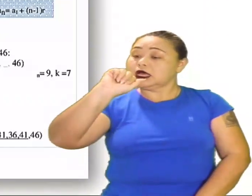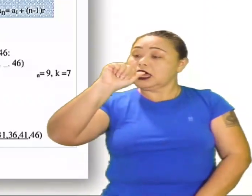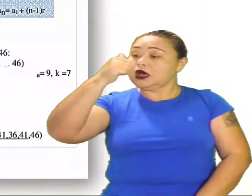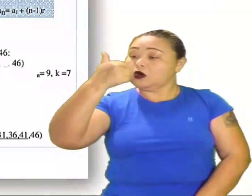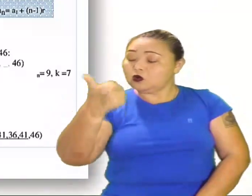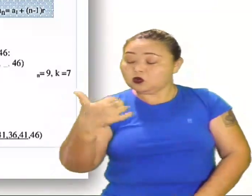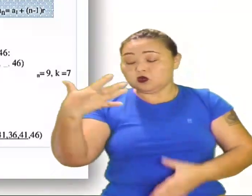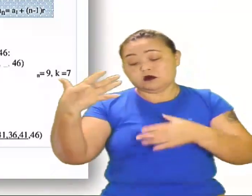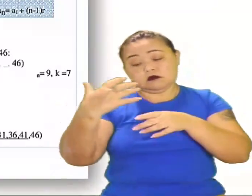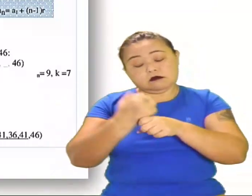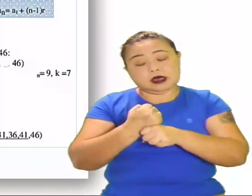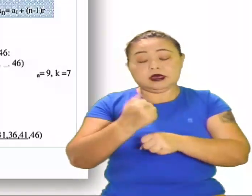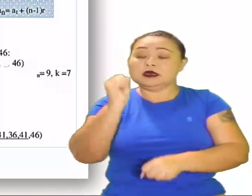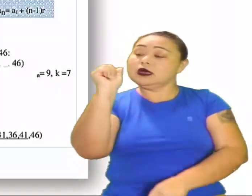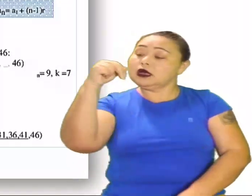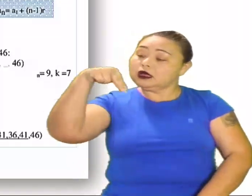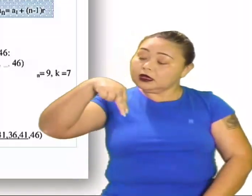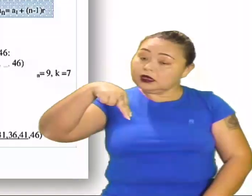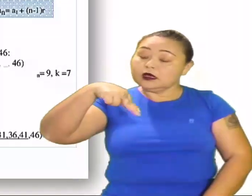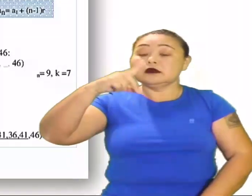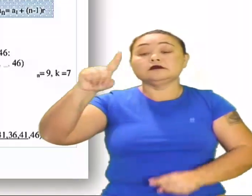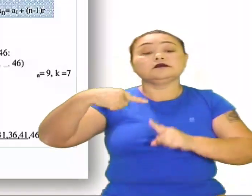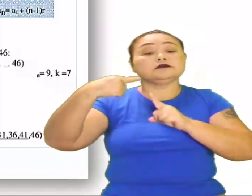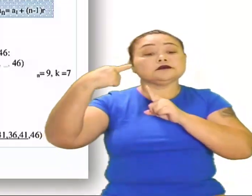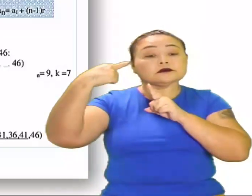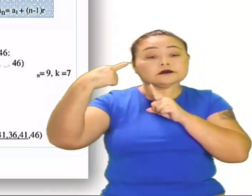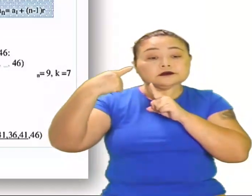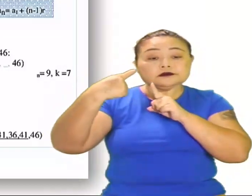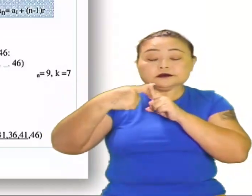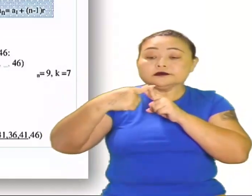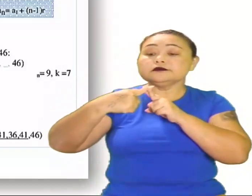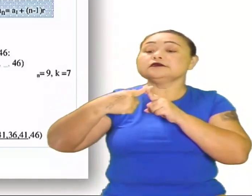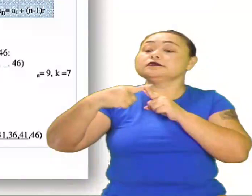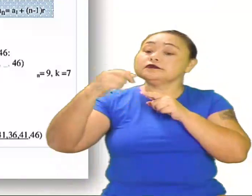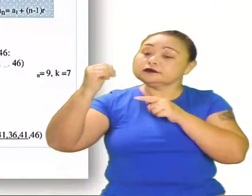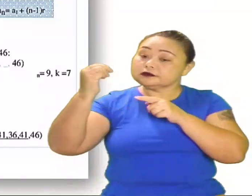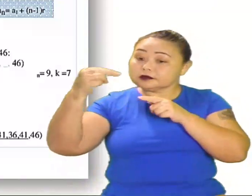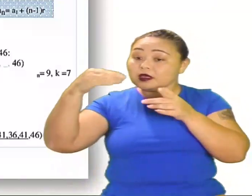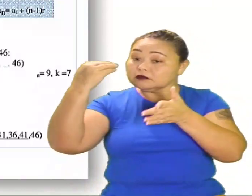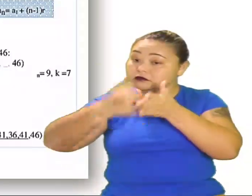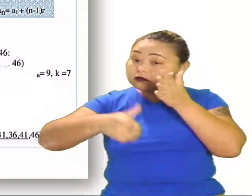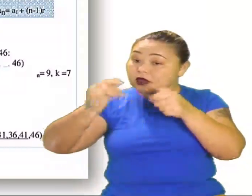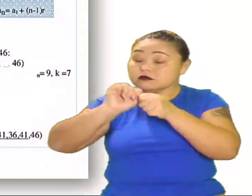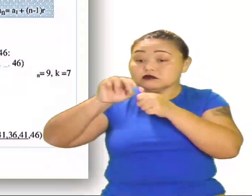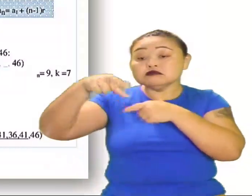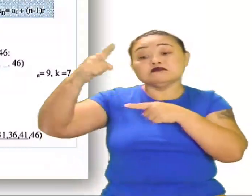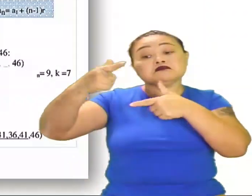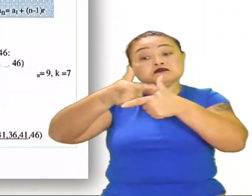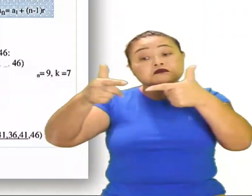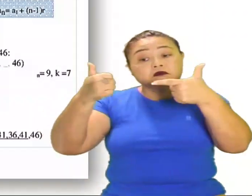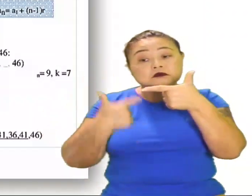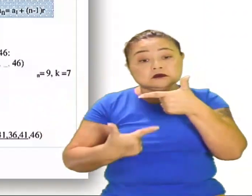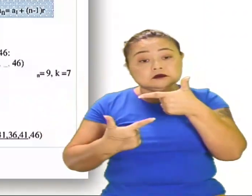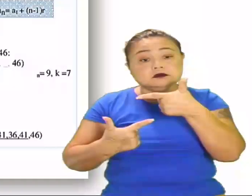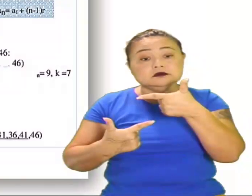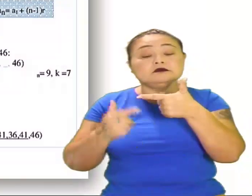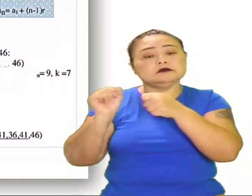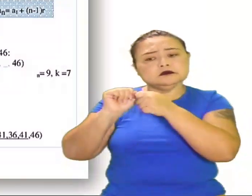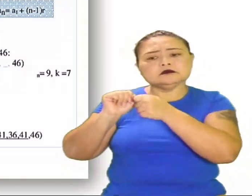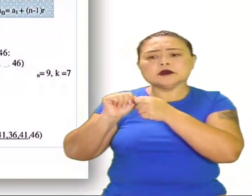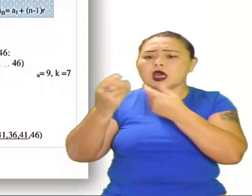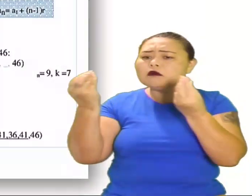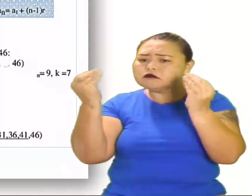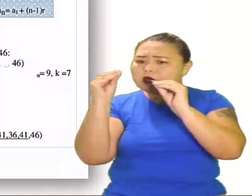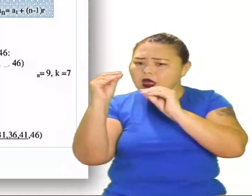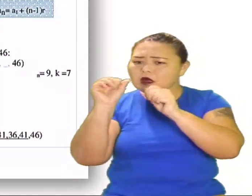o AN vezes a quantidade de termos sobre 2, né? E aqui ele dá um exemplo aí, né? Para você já ficar bem... Esse mapa é bem